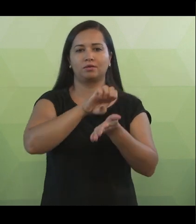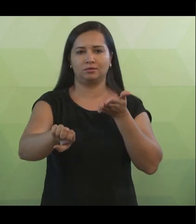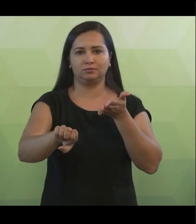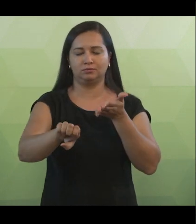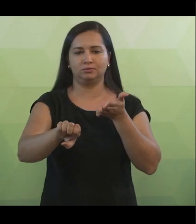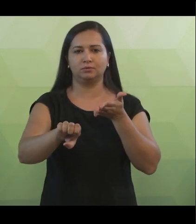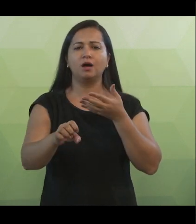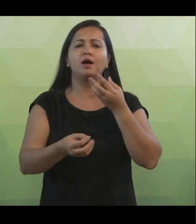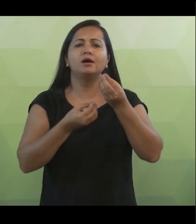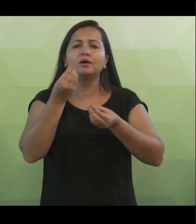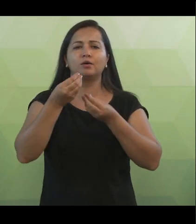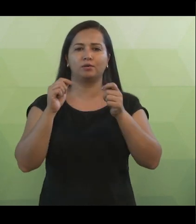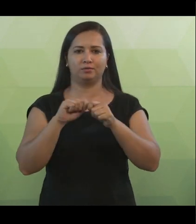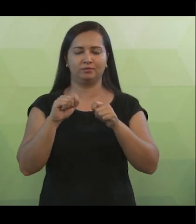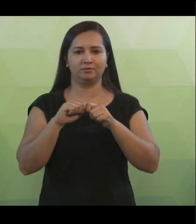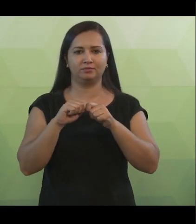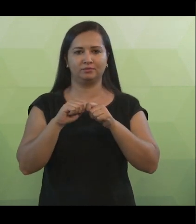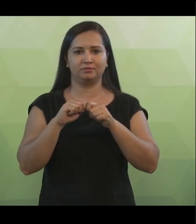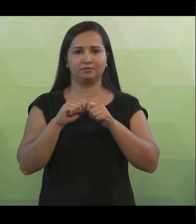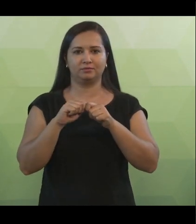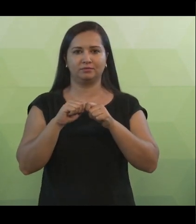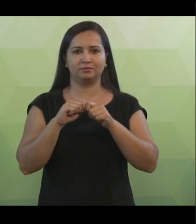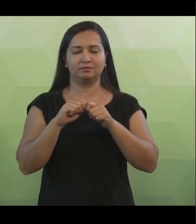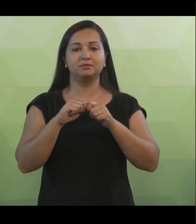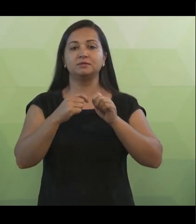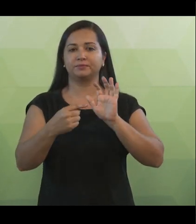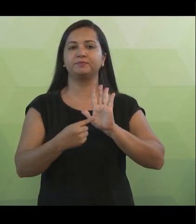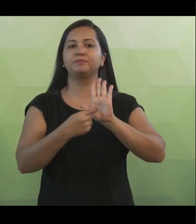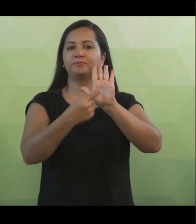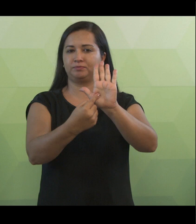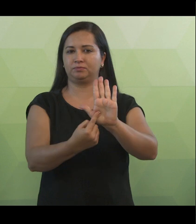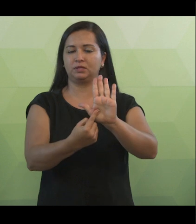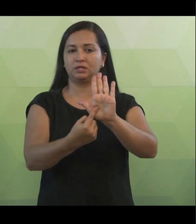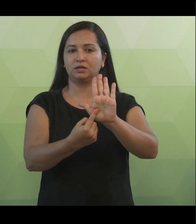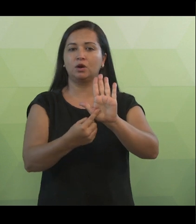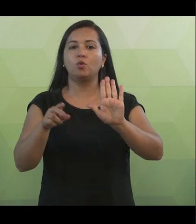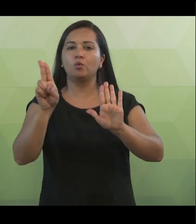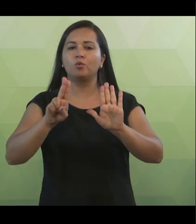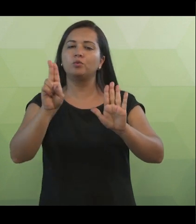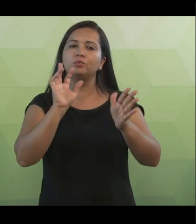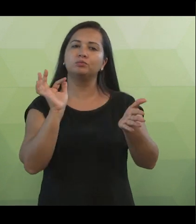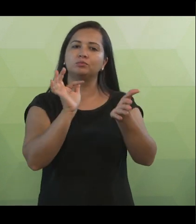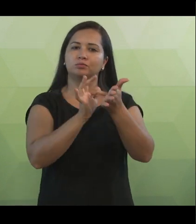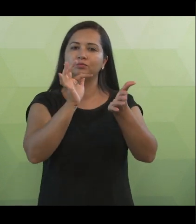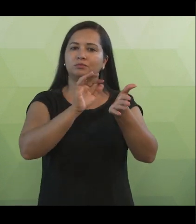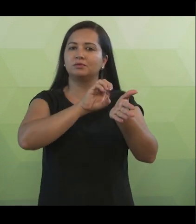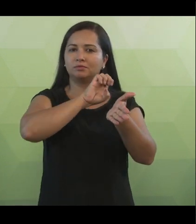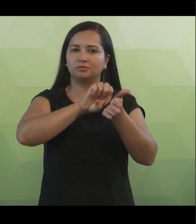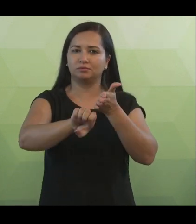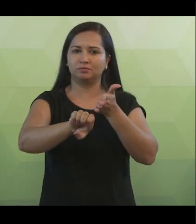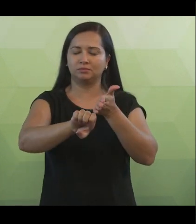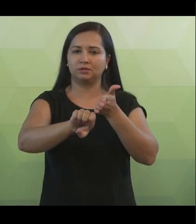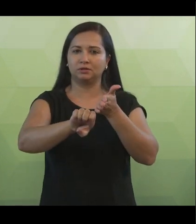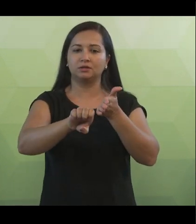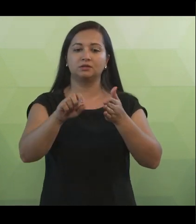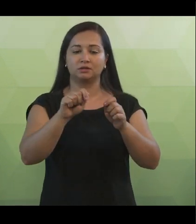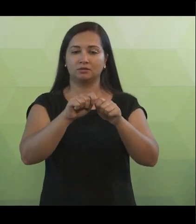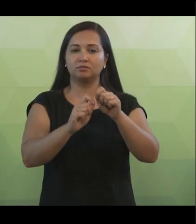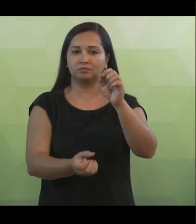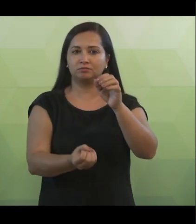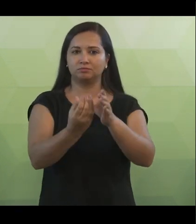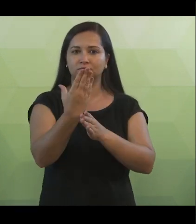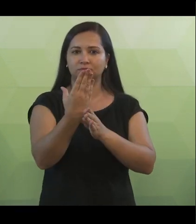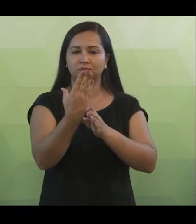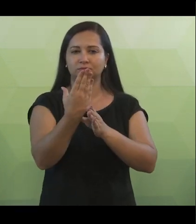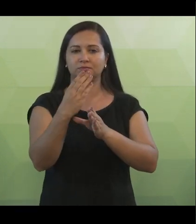modal de confirmação que irá aparecer quando o usuário apertar o botão de excluir, crie um arquivo